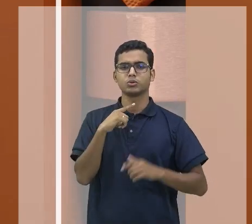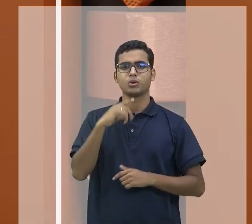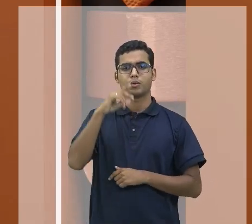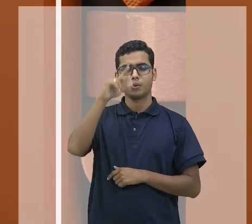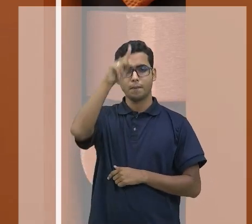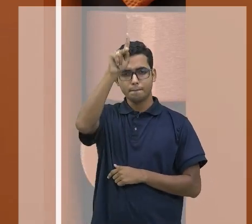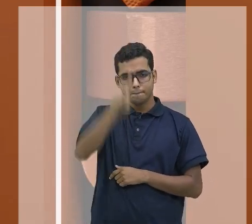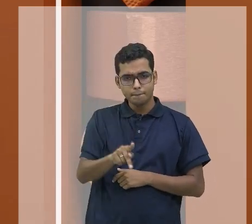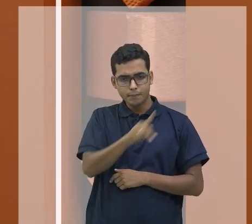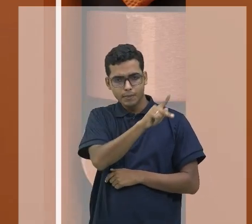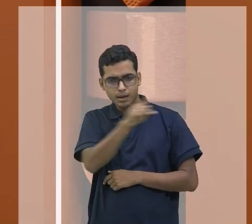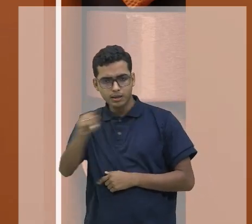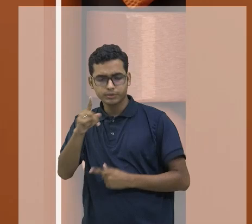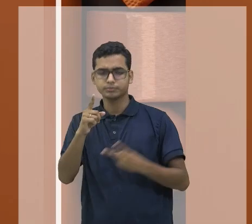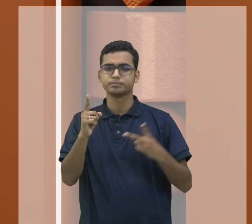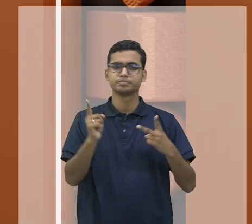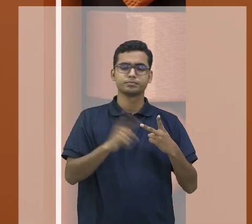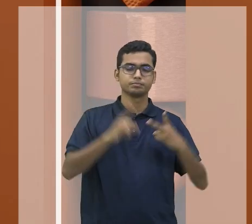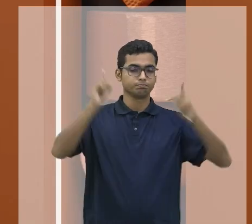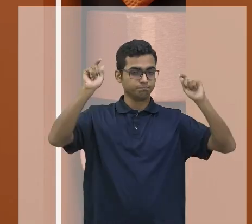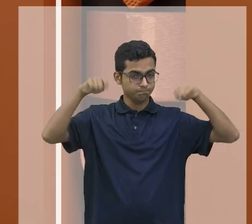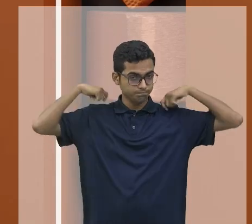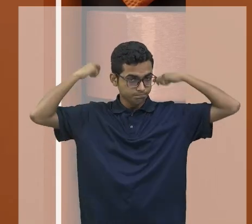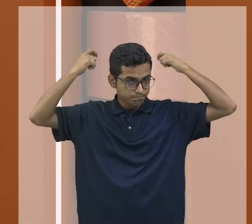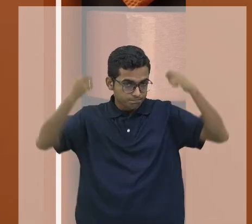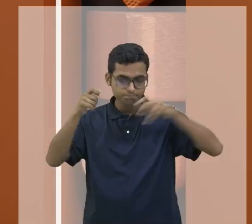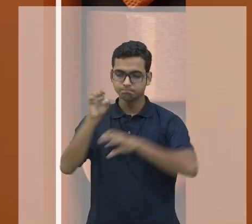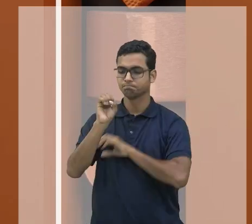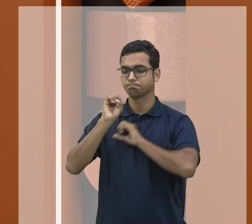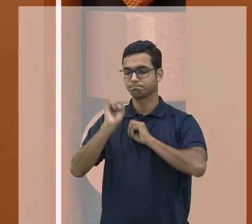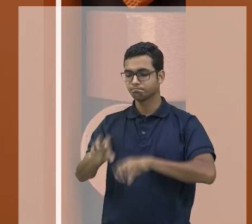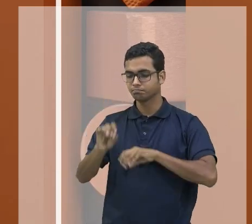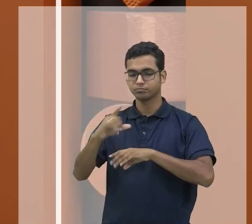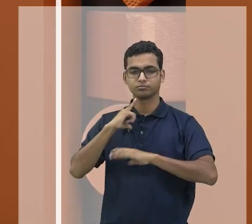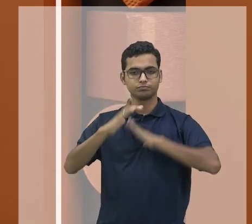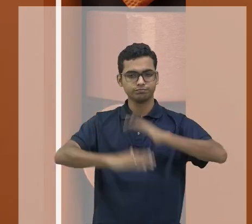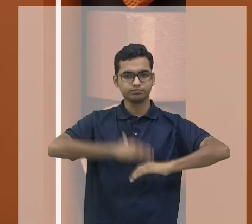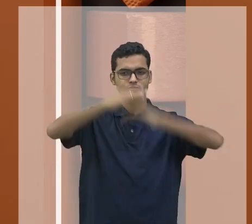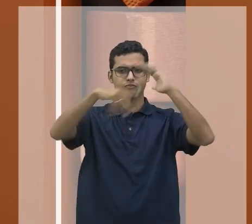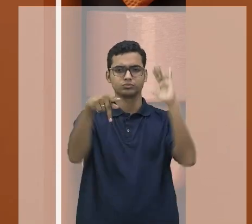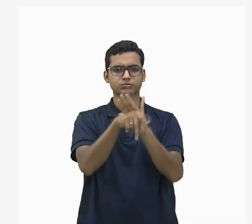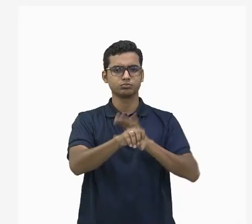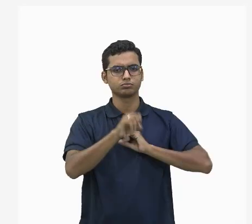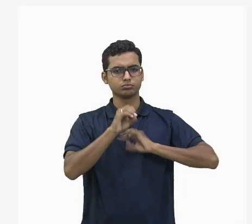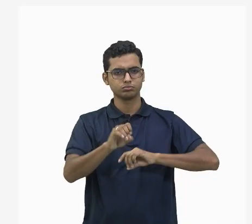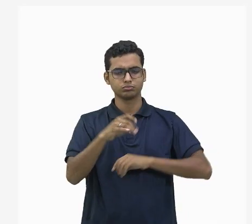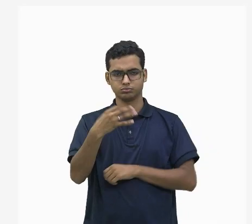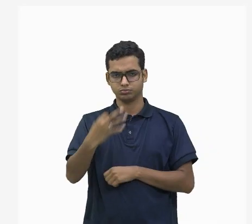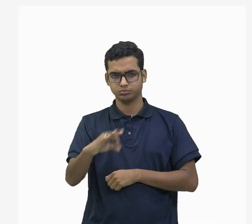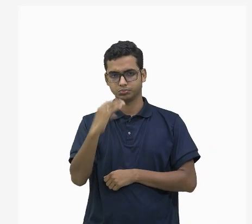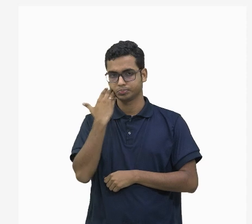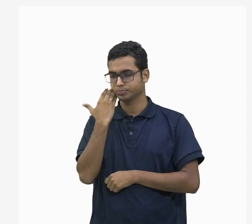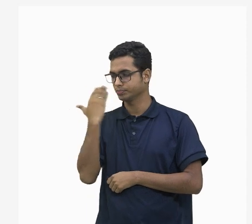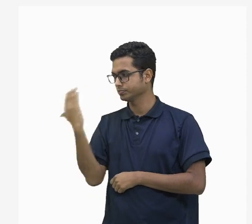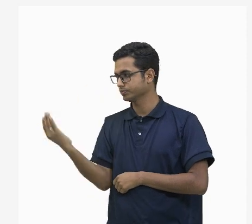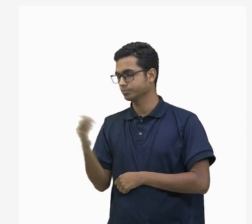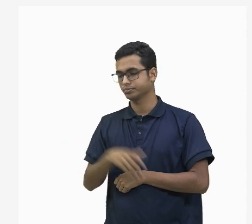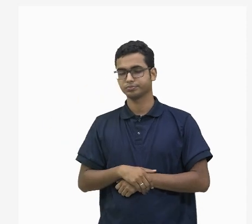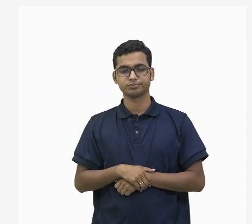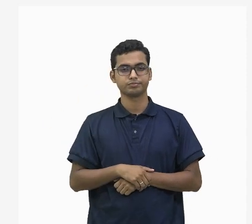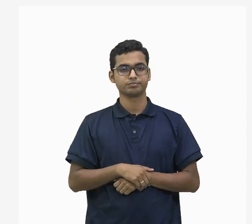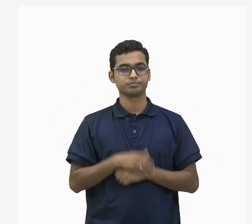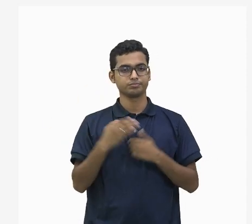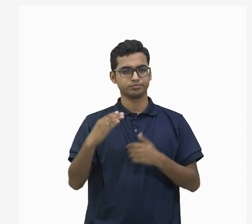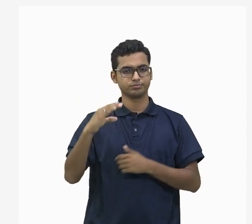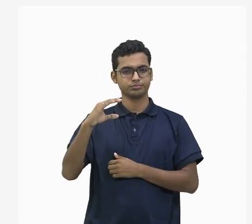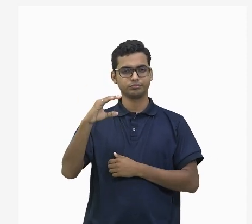certo? Então, a gente vai ver o desenvolvimento da educação, perfeito? Continuemos. O Carlos Magno, então,